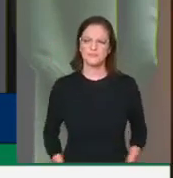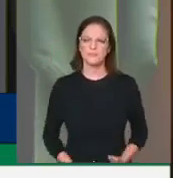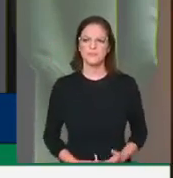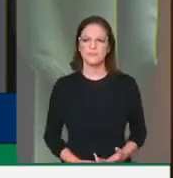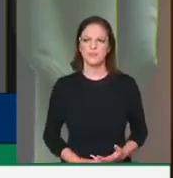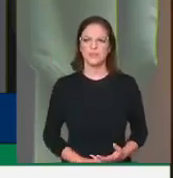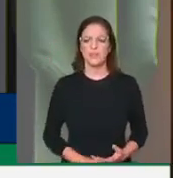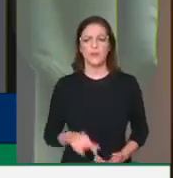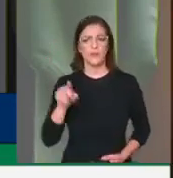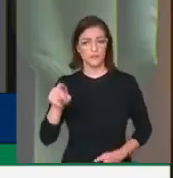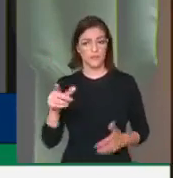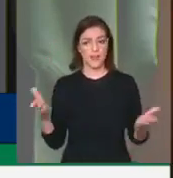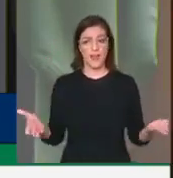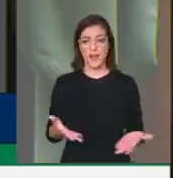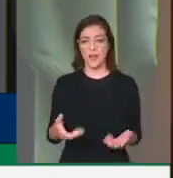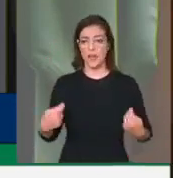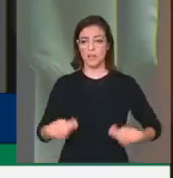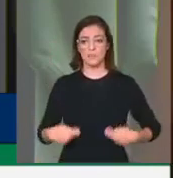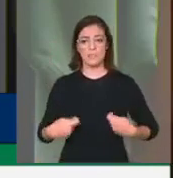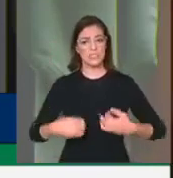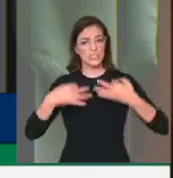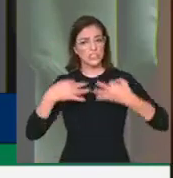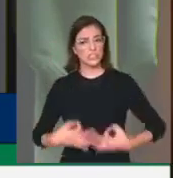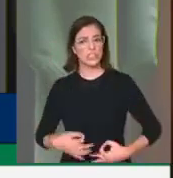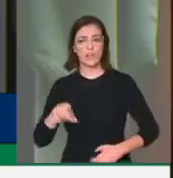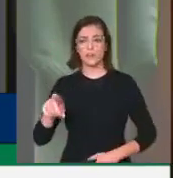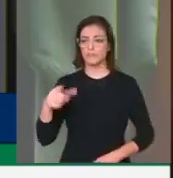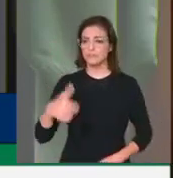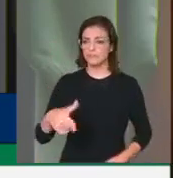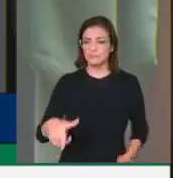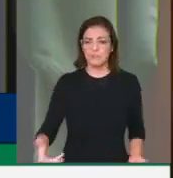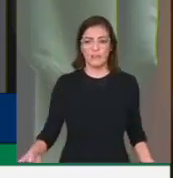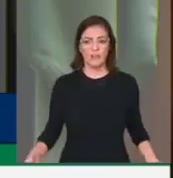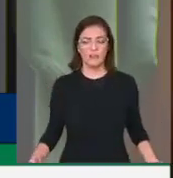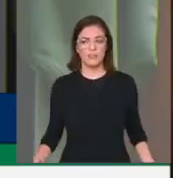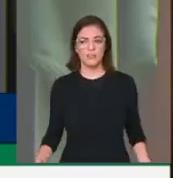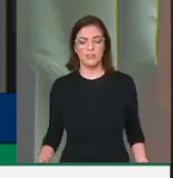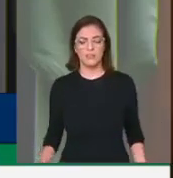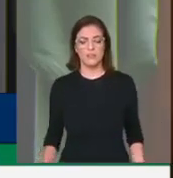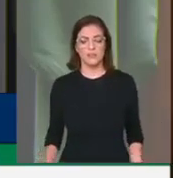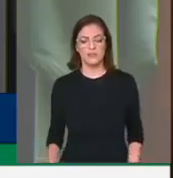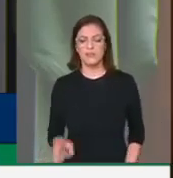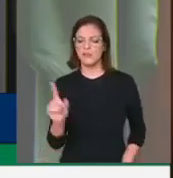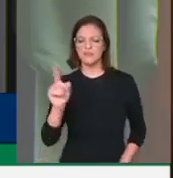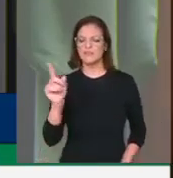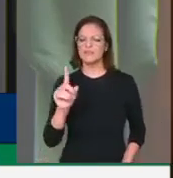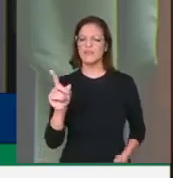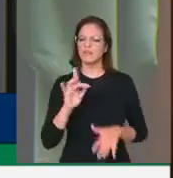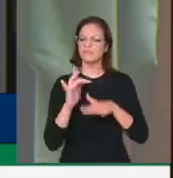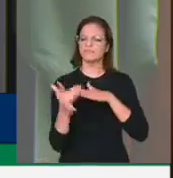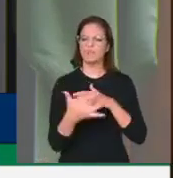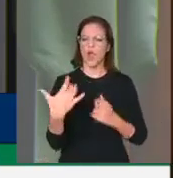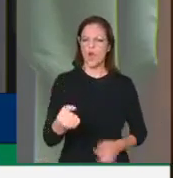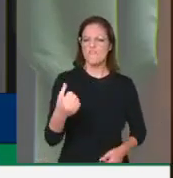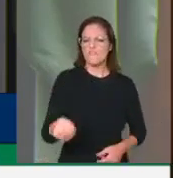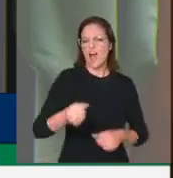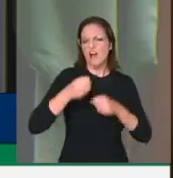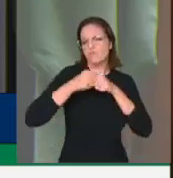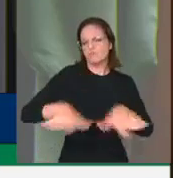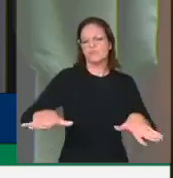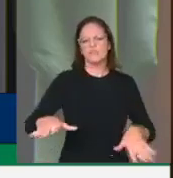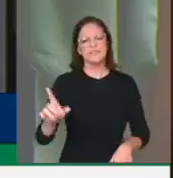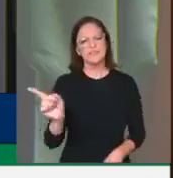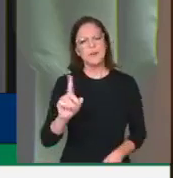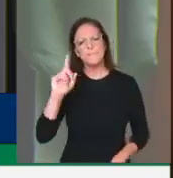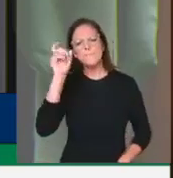ocupa exige do senhor dignidade que o senhor não está exercendo. Não utilize as redes sociais de forma covarde, não se